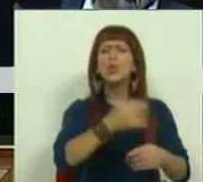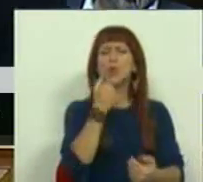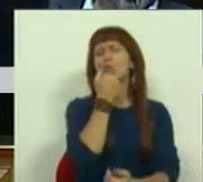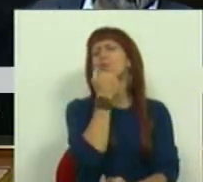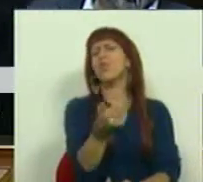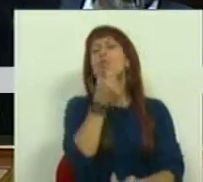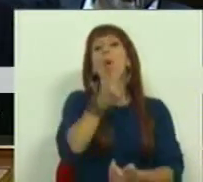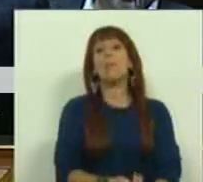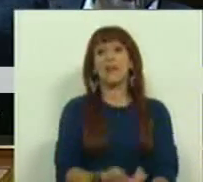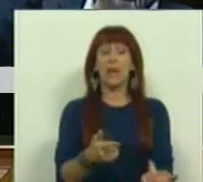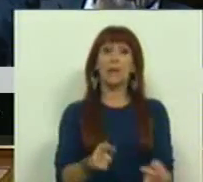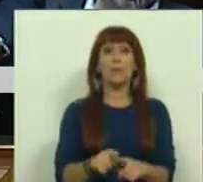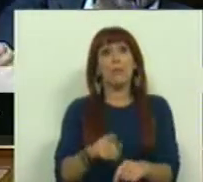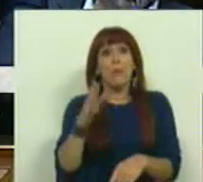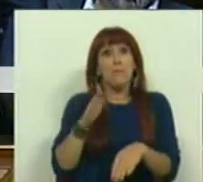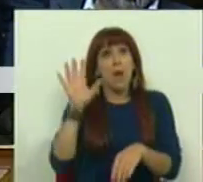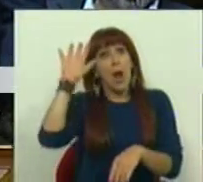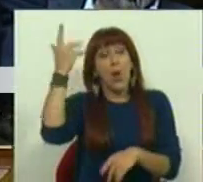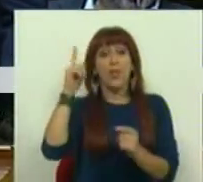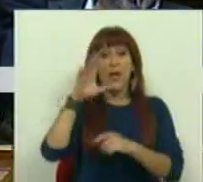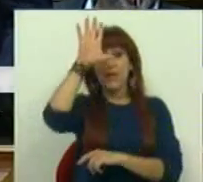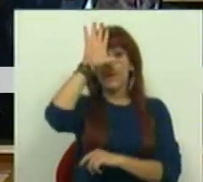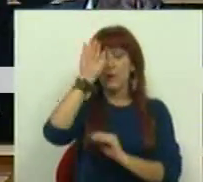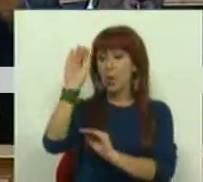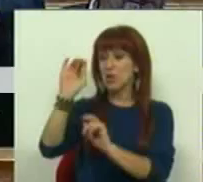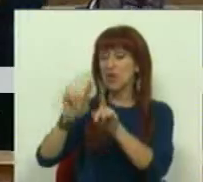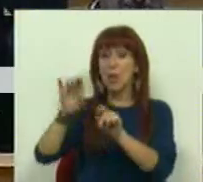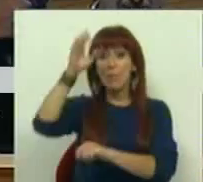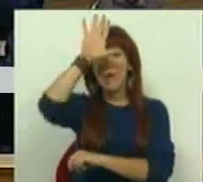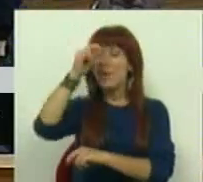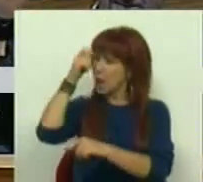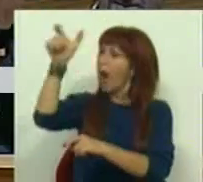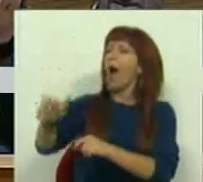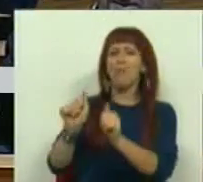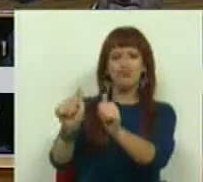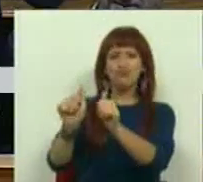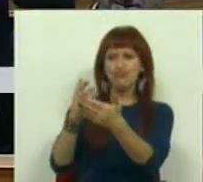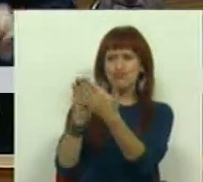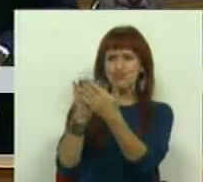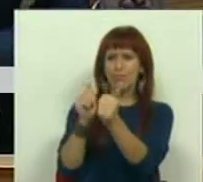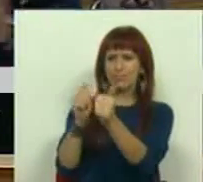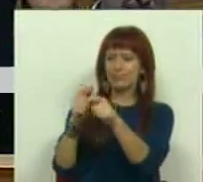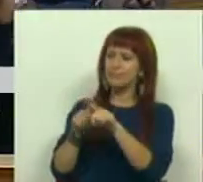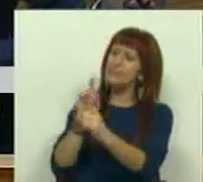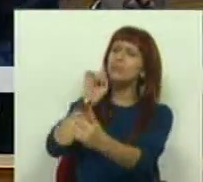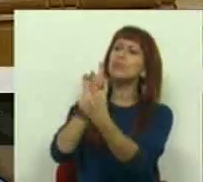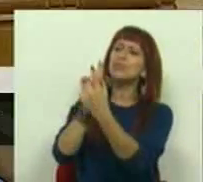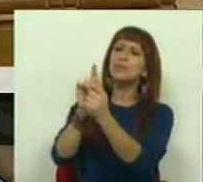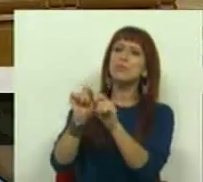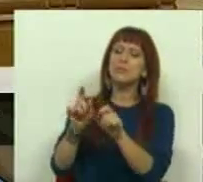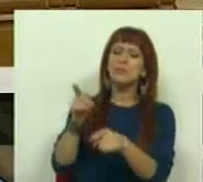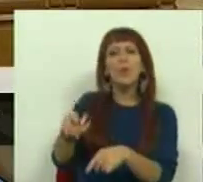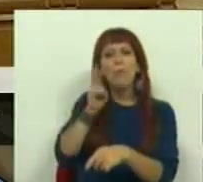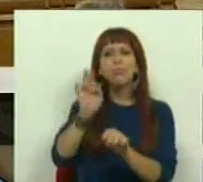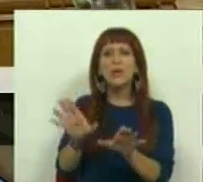competente, que por acaso tinha sido o conselheiro do Primeiro-Ministro e que era mesmo a pessoa indicada para dirigir o